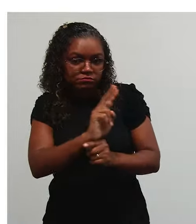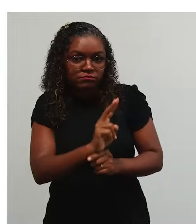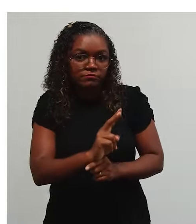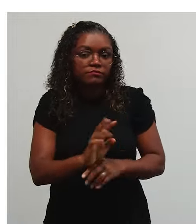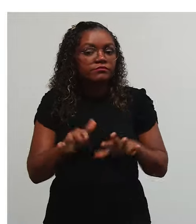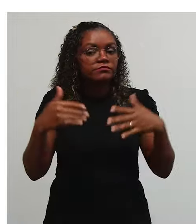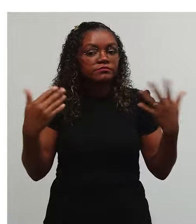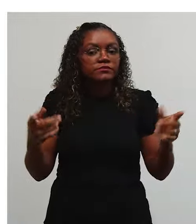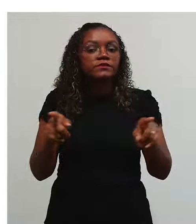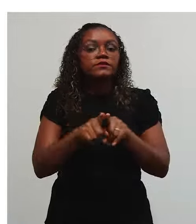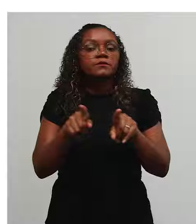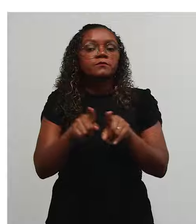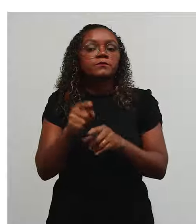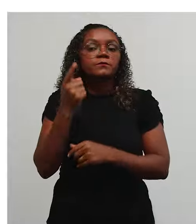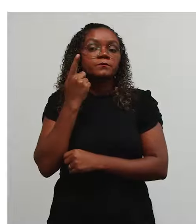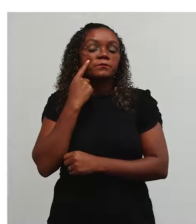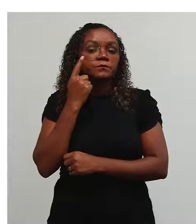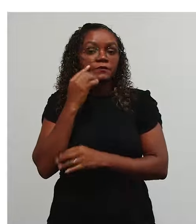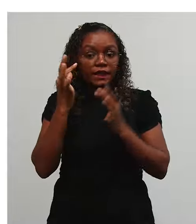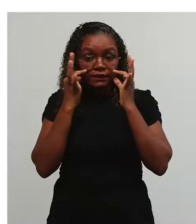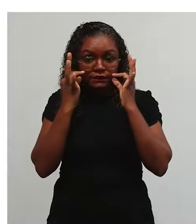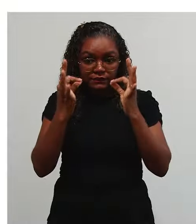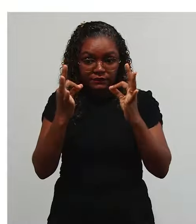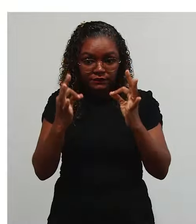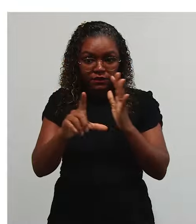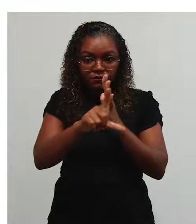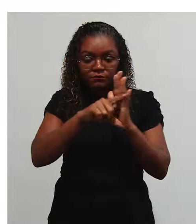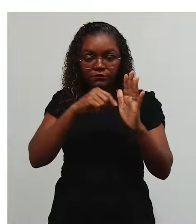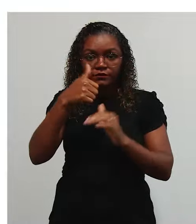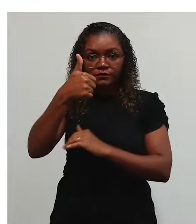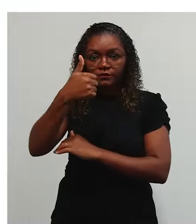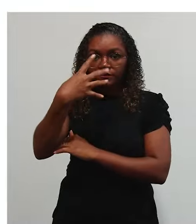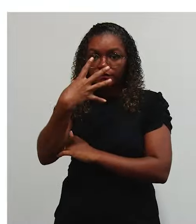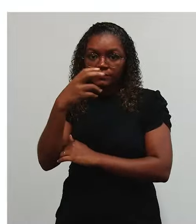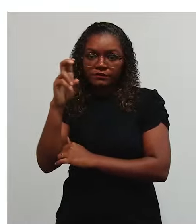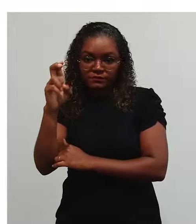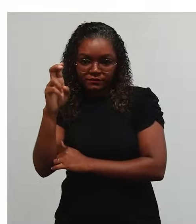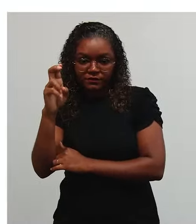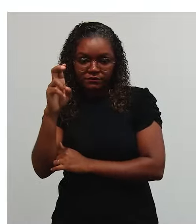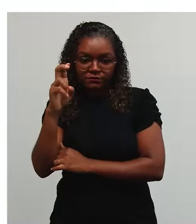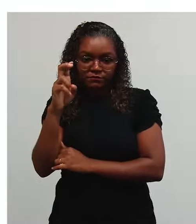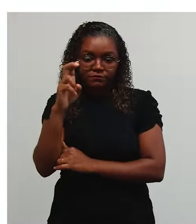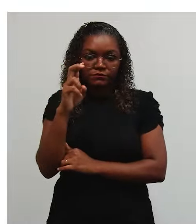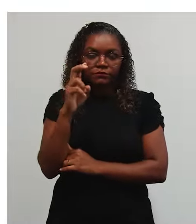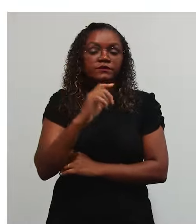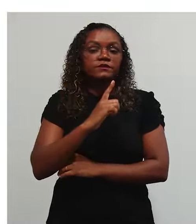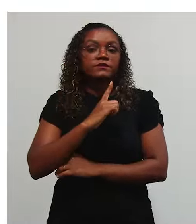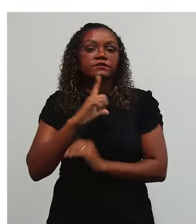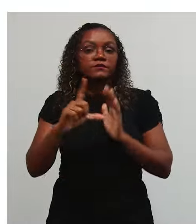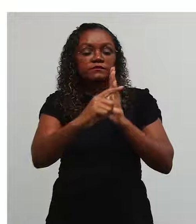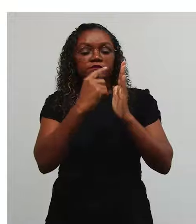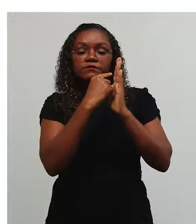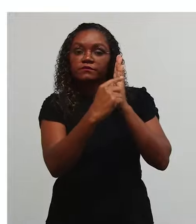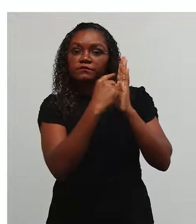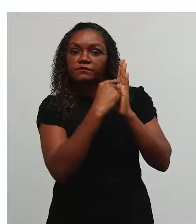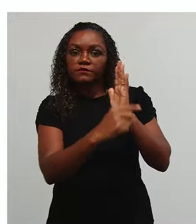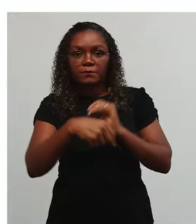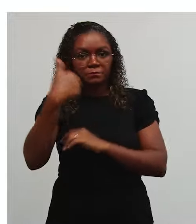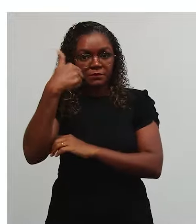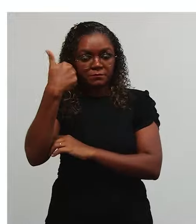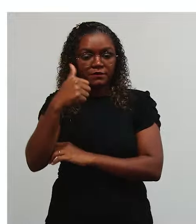aqui super importante Ó atenção vou colocar um asterisco aqui 145 parágrafo primeiro